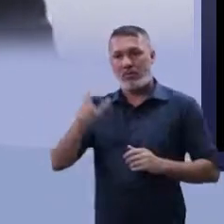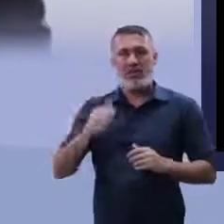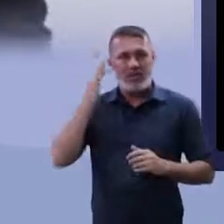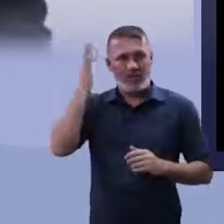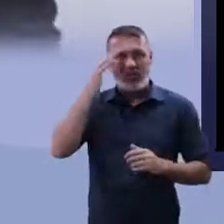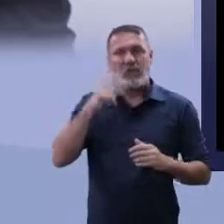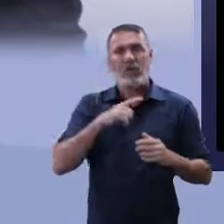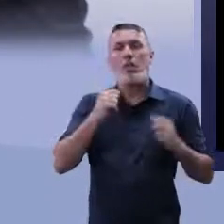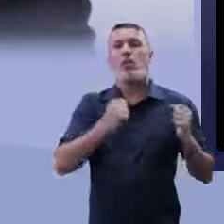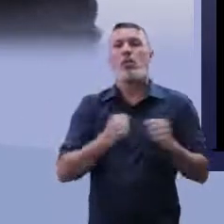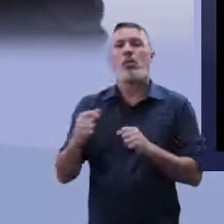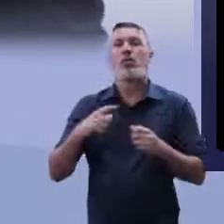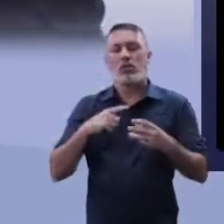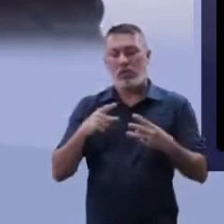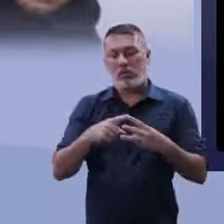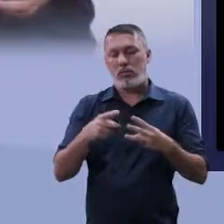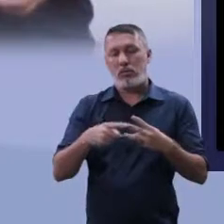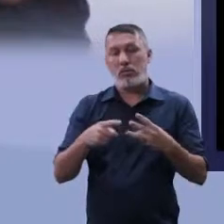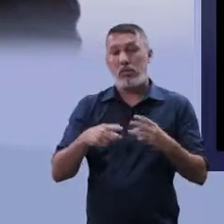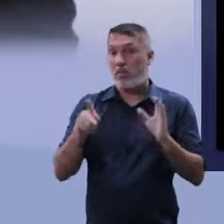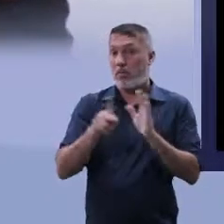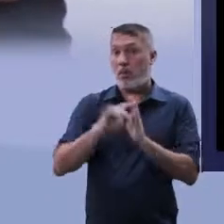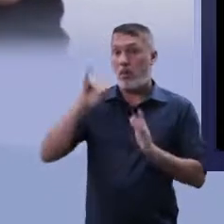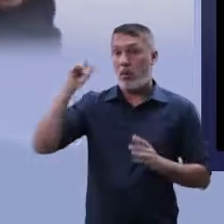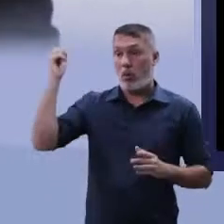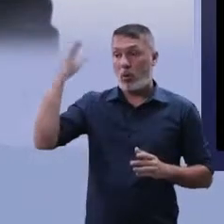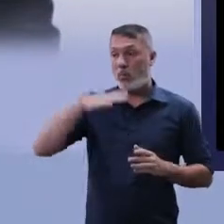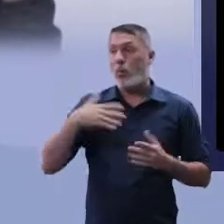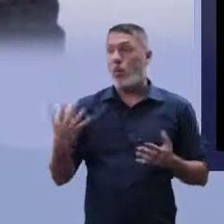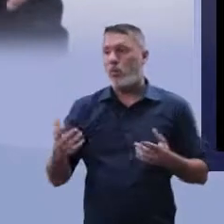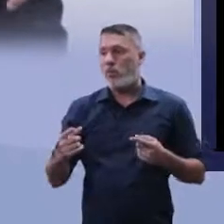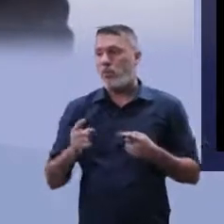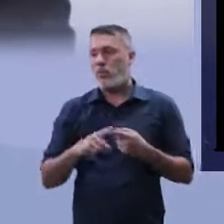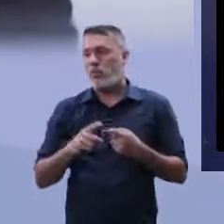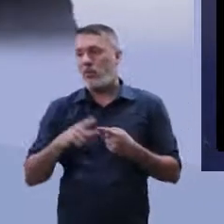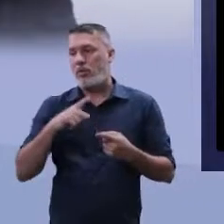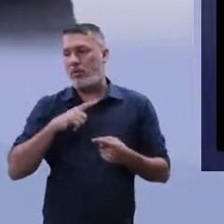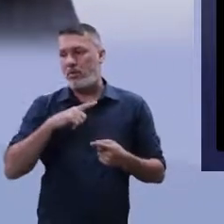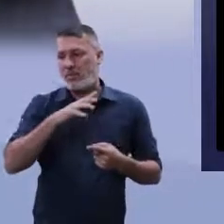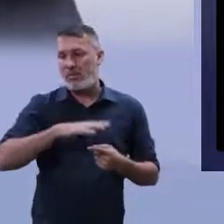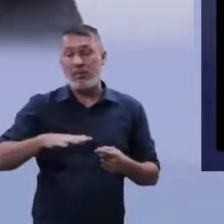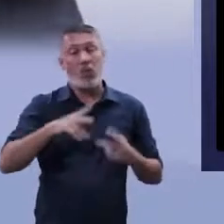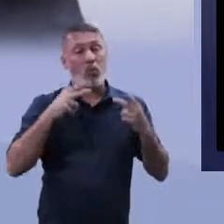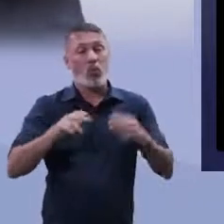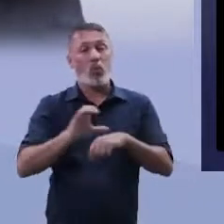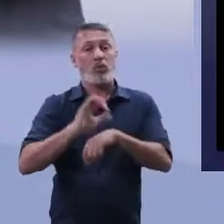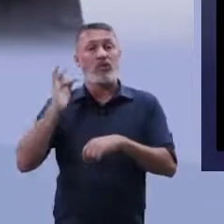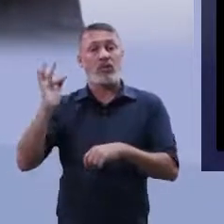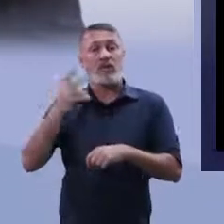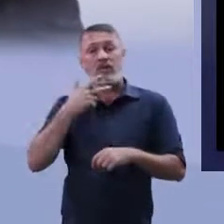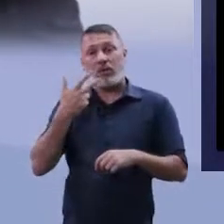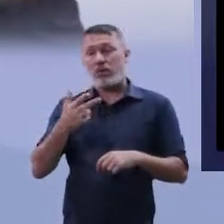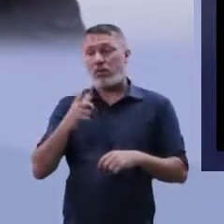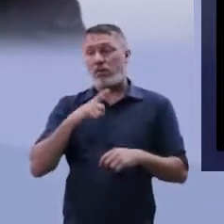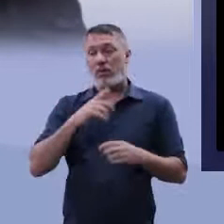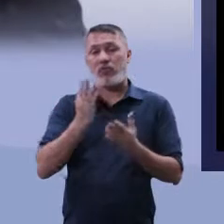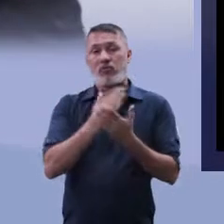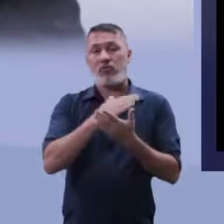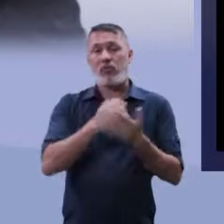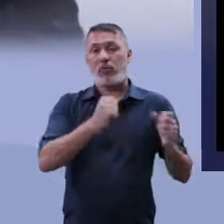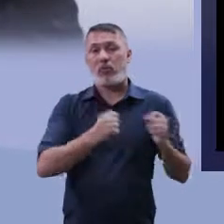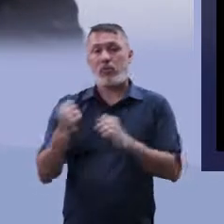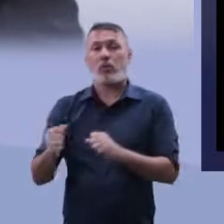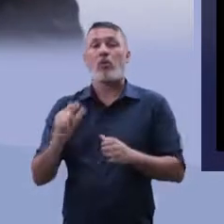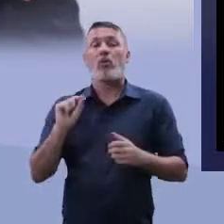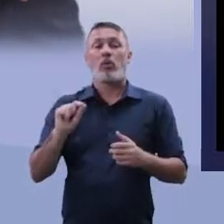previstos aí pela ideia desse grande filósofo iluminista? É exatamente como a nossa Constituição prevê,